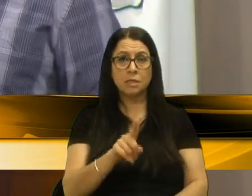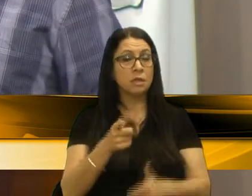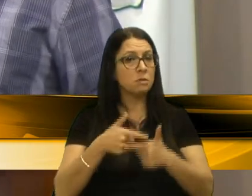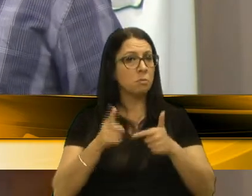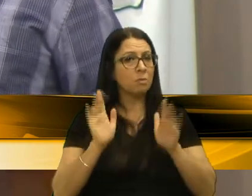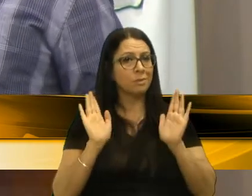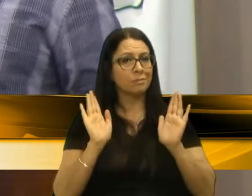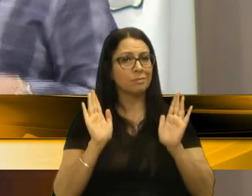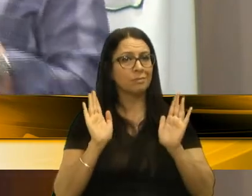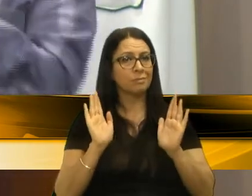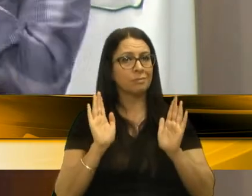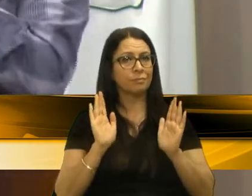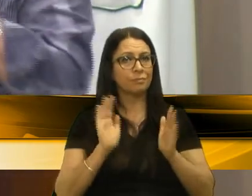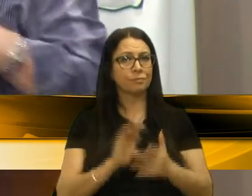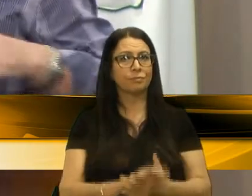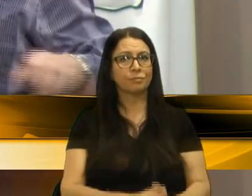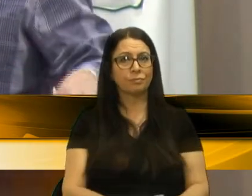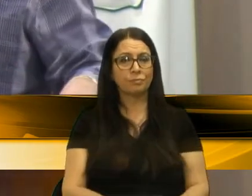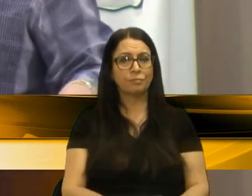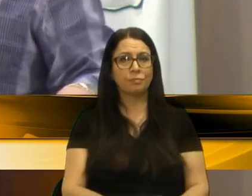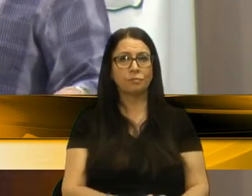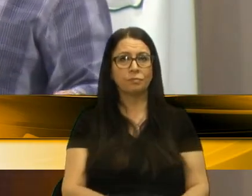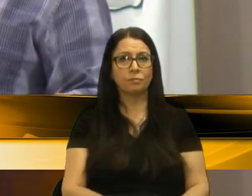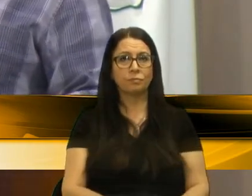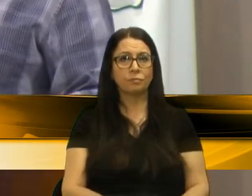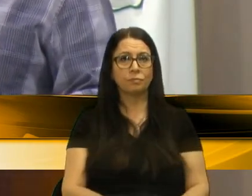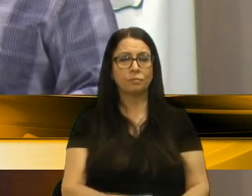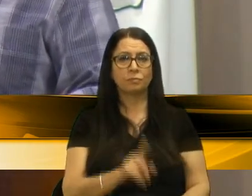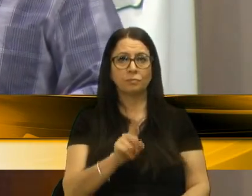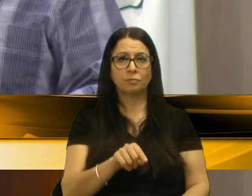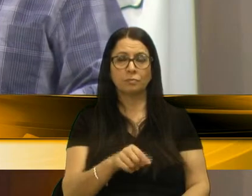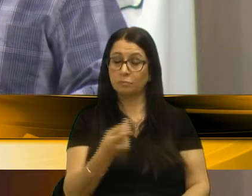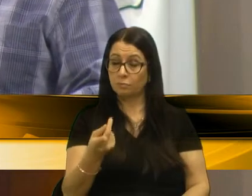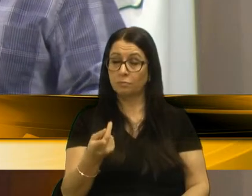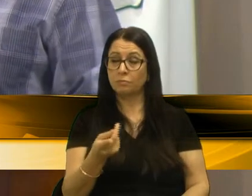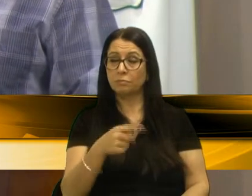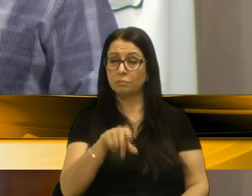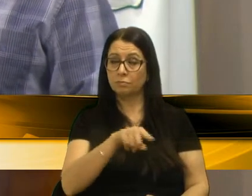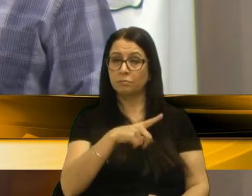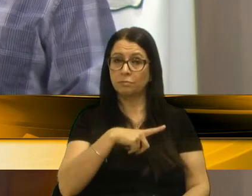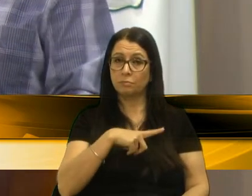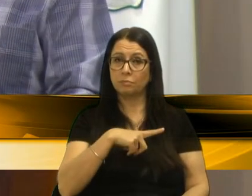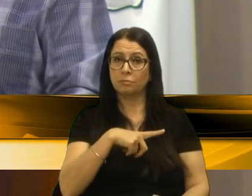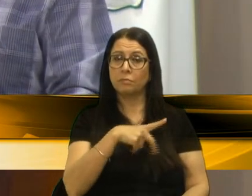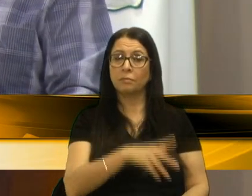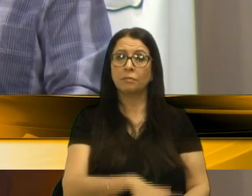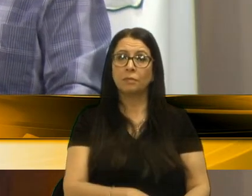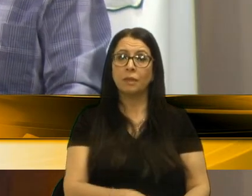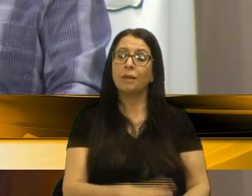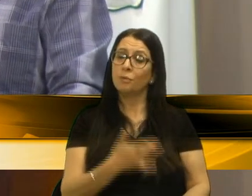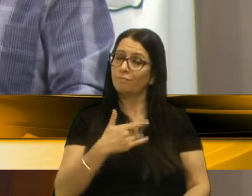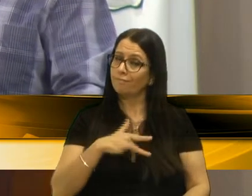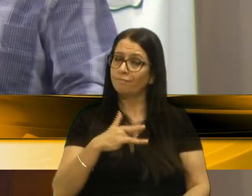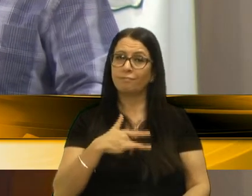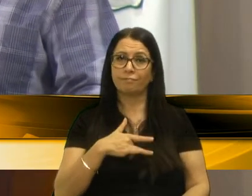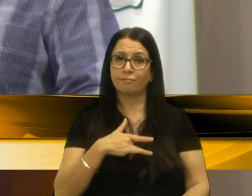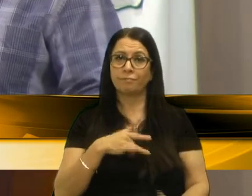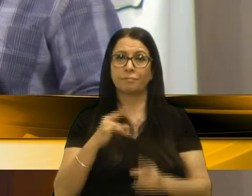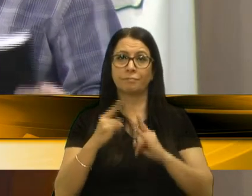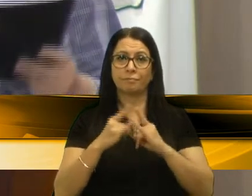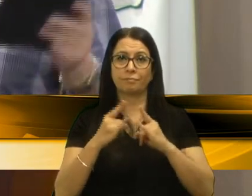problema. Queria um RT, provavelmente. Então, lamento muito que uma